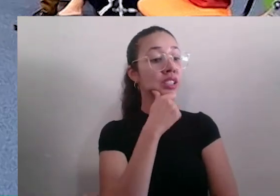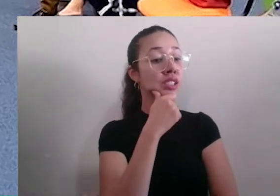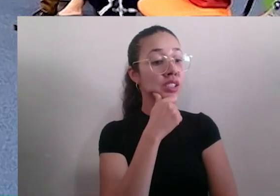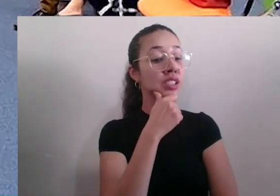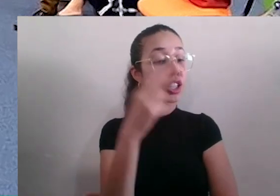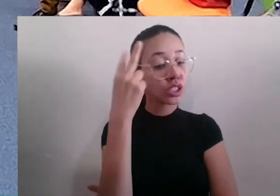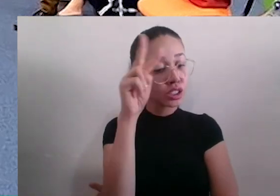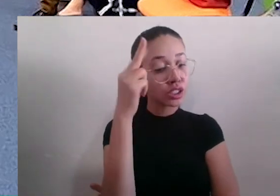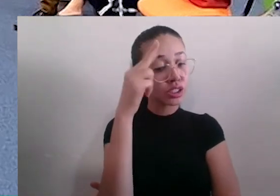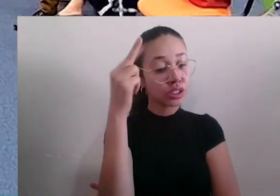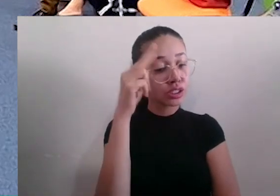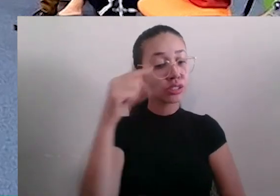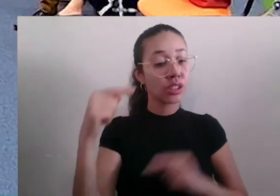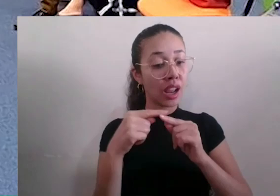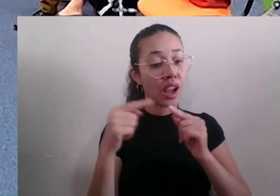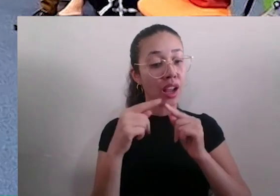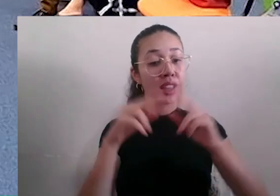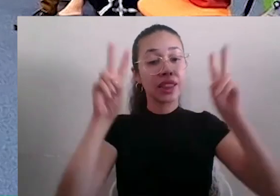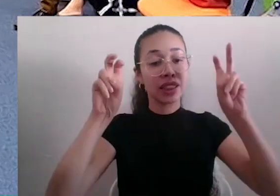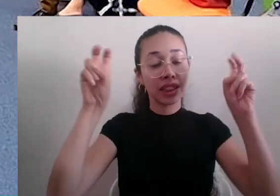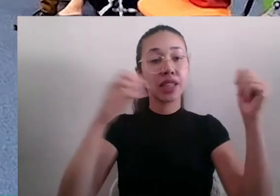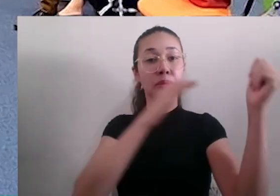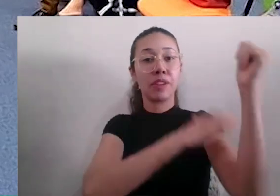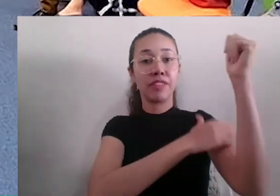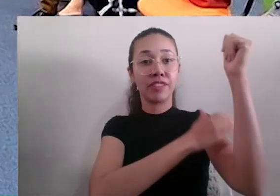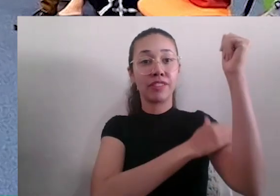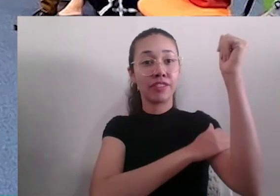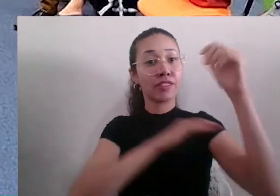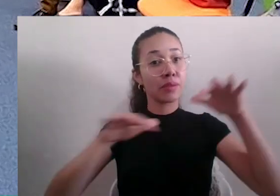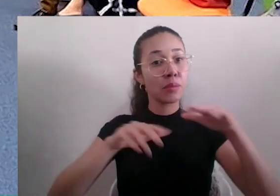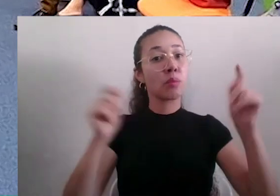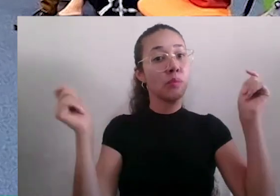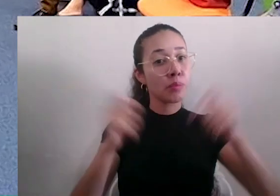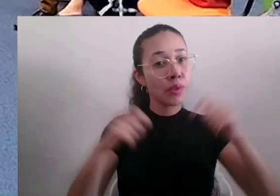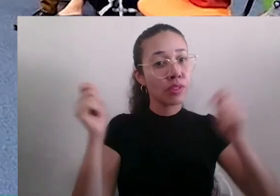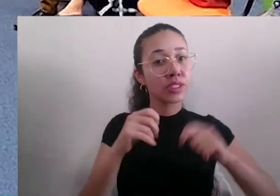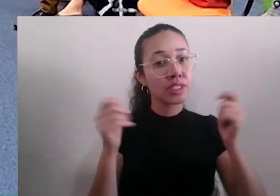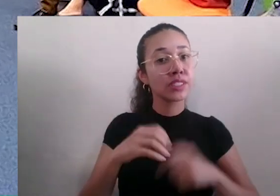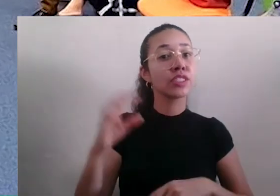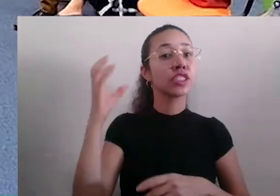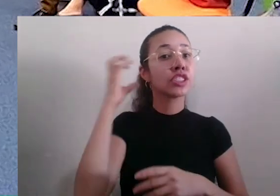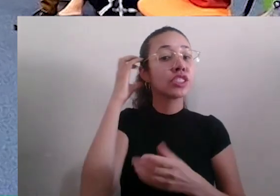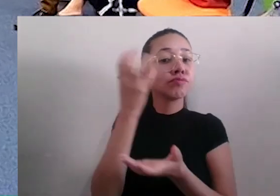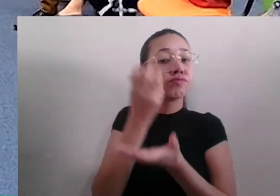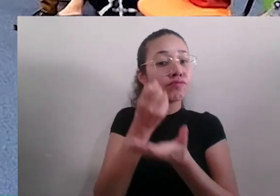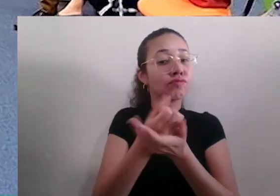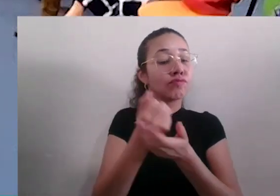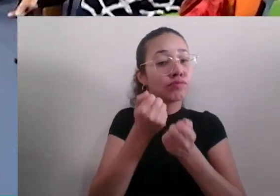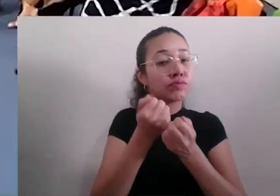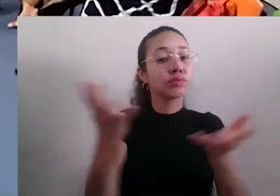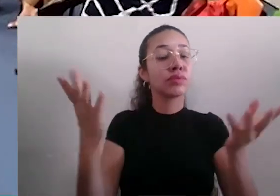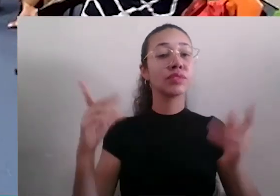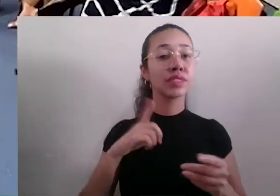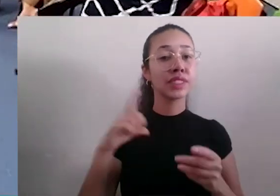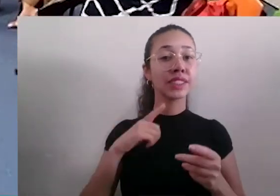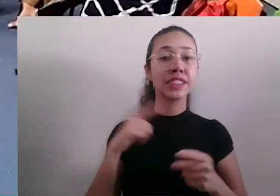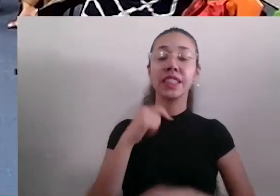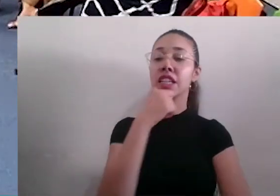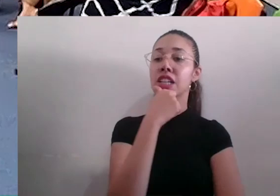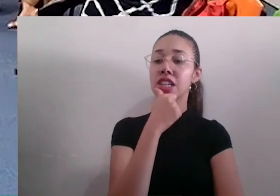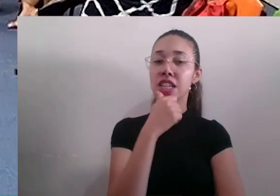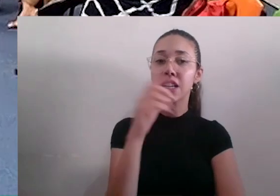envolve a questão do movimento Ministro daria um super podcast E aí foi nesse momento que a gente resolveu criar novel a gente